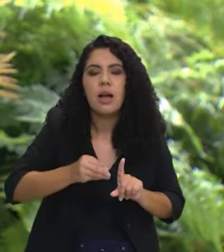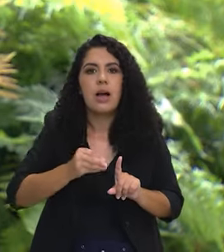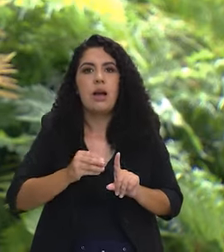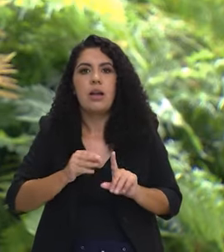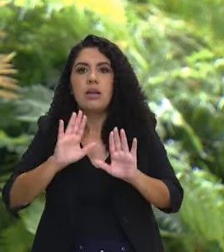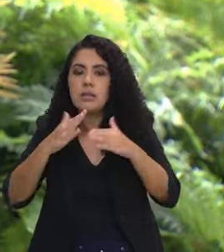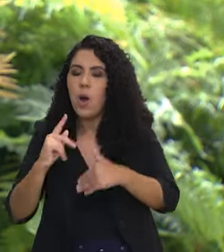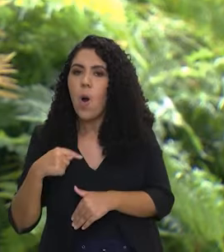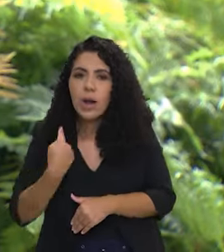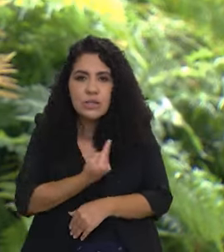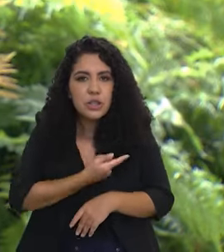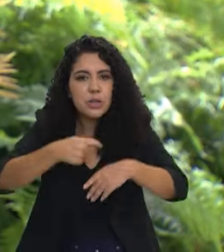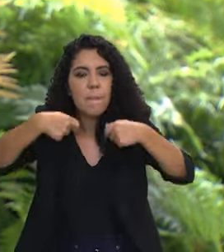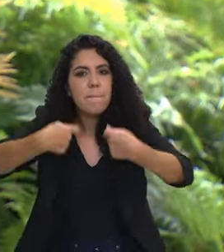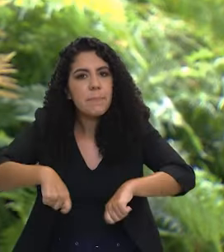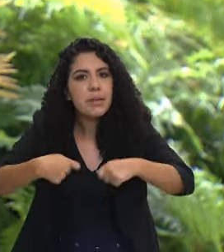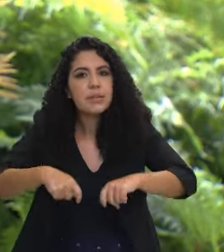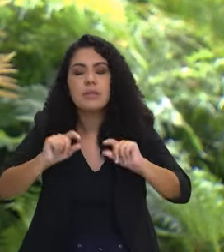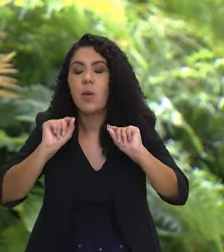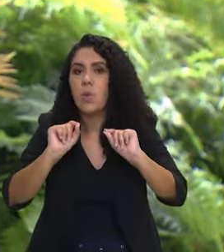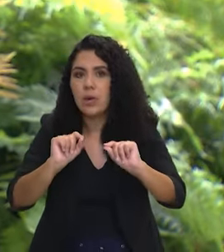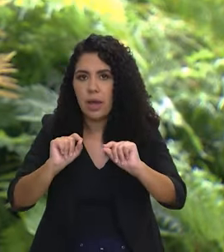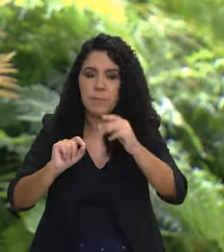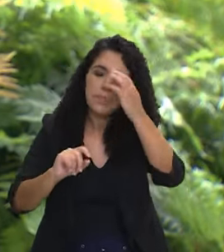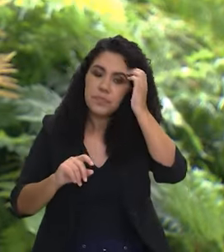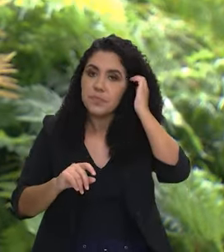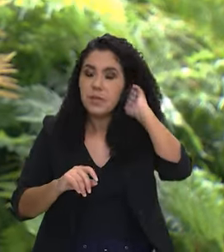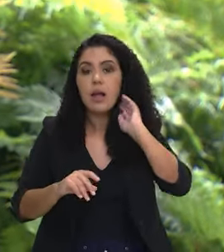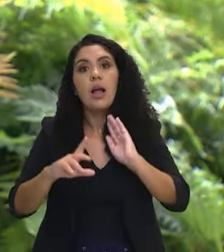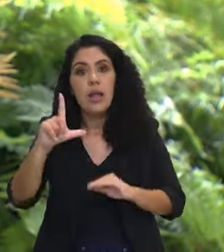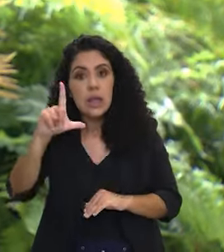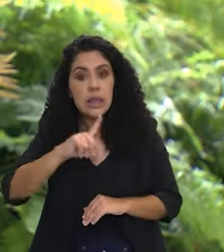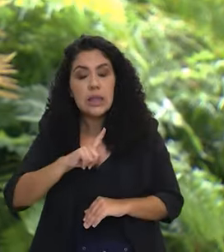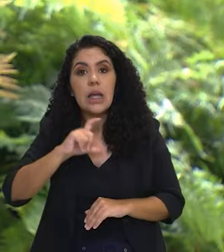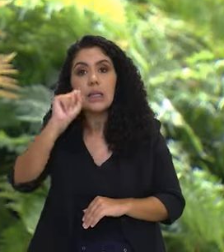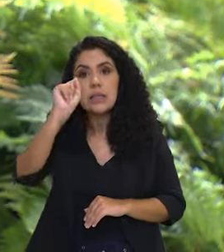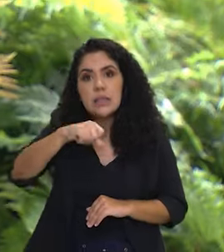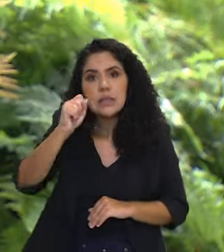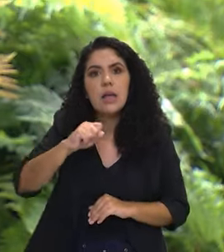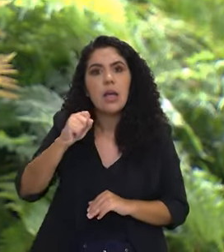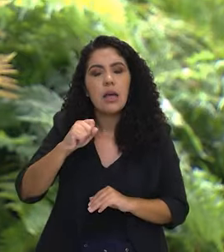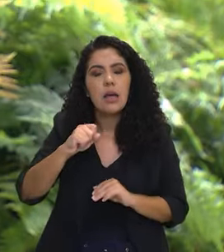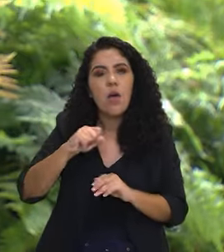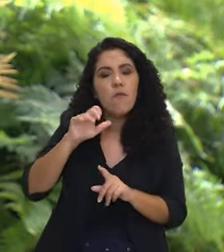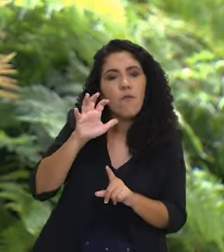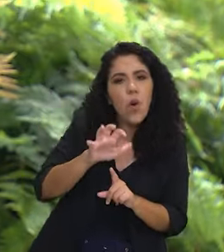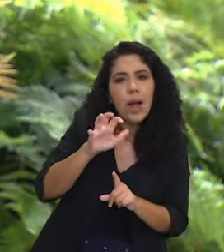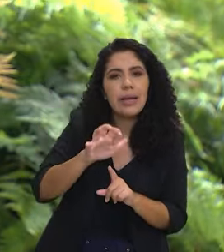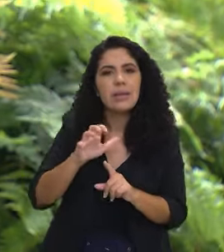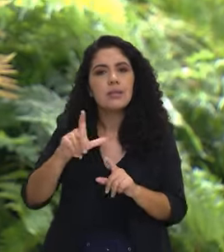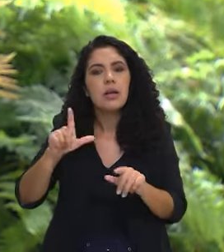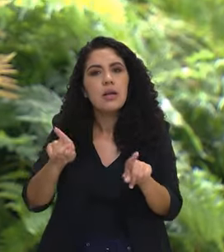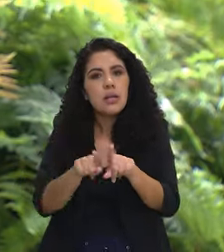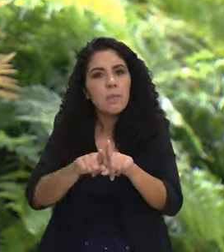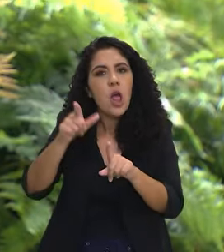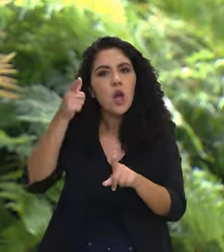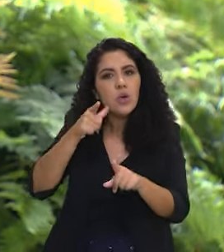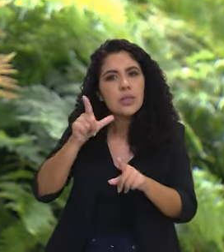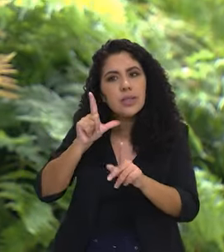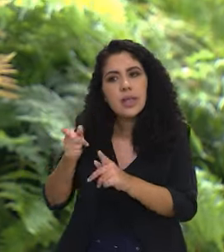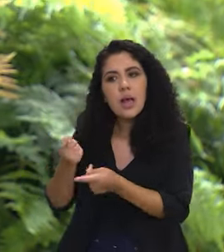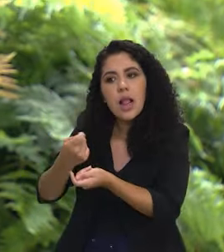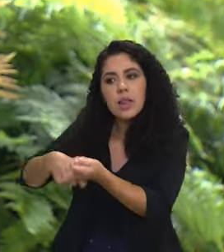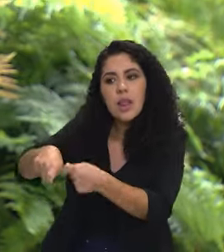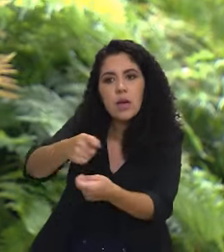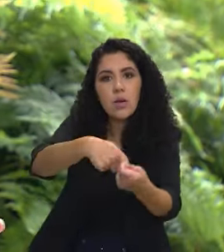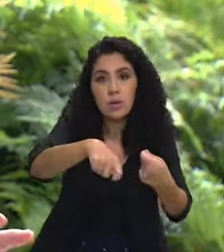começar a partir, Carol, dessa constatação. Então, isso influencia e atravessa todas as negociações e todos os